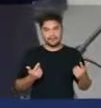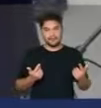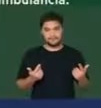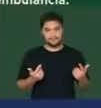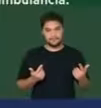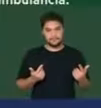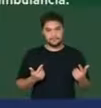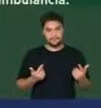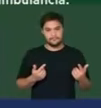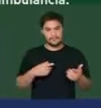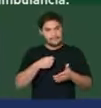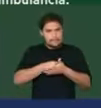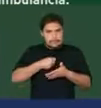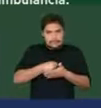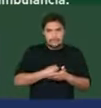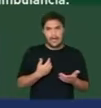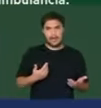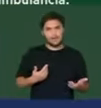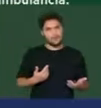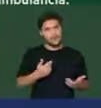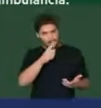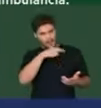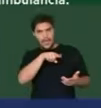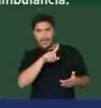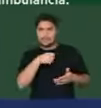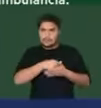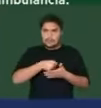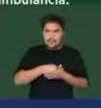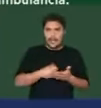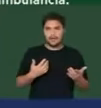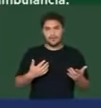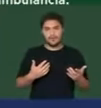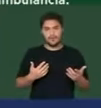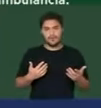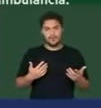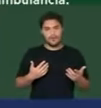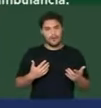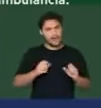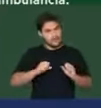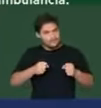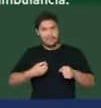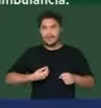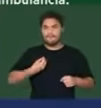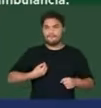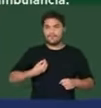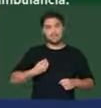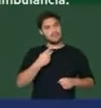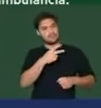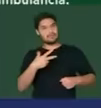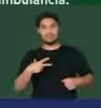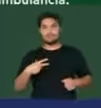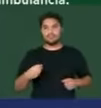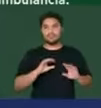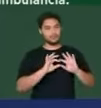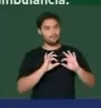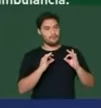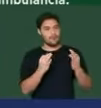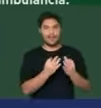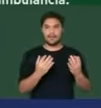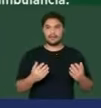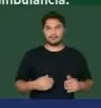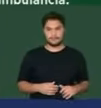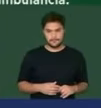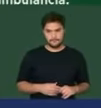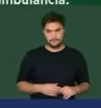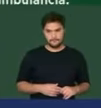e que batalharam e lutaram em nome da vida de seus filhos, de seus familiares, que não podiam